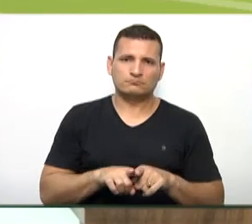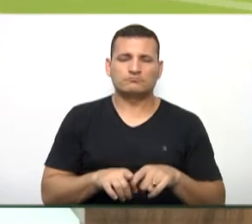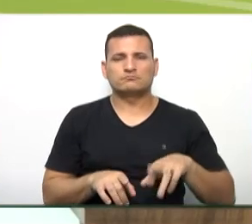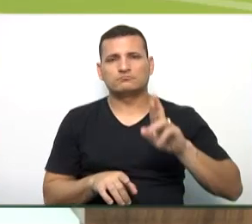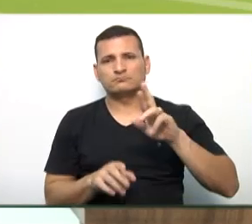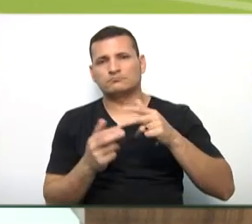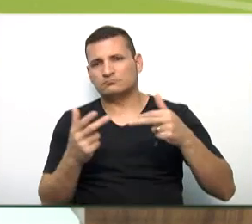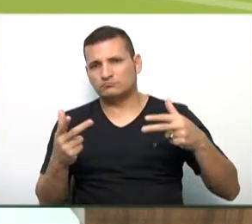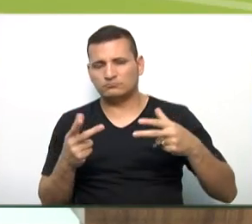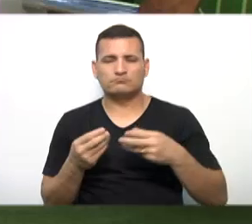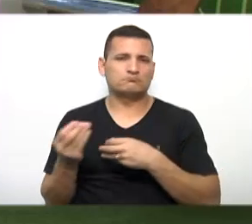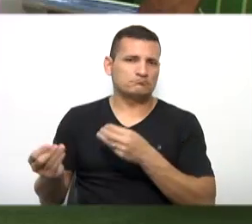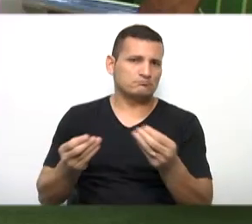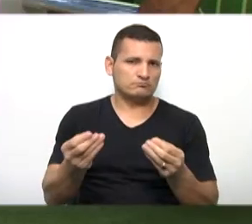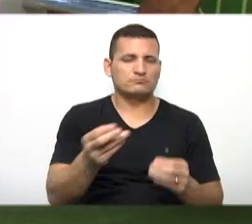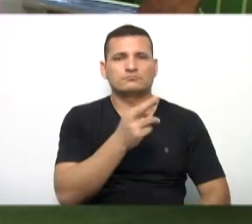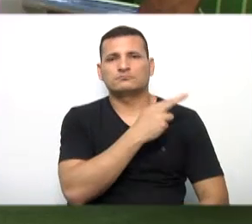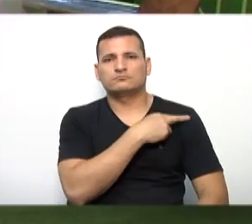de decisão.